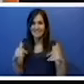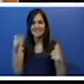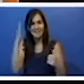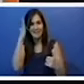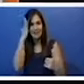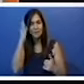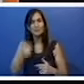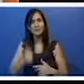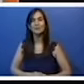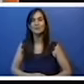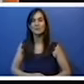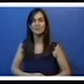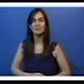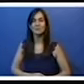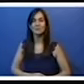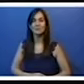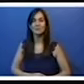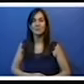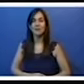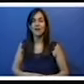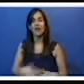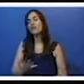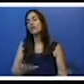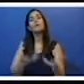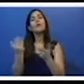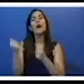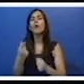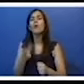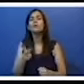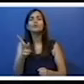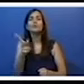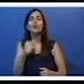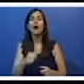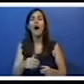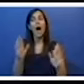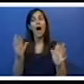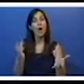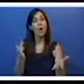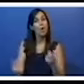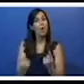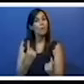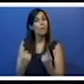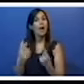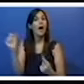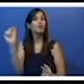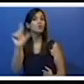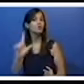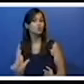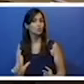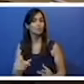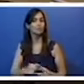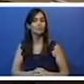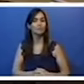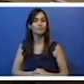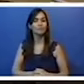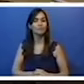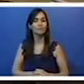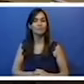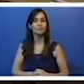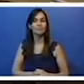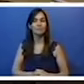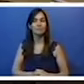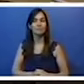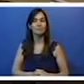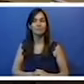tranquilo vamos lá vamos seguindo vamos agora comparar Barrinha Azul a Barrinha Azul